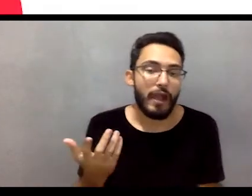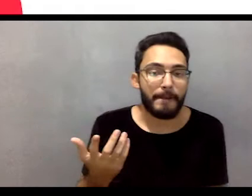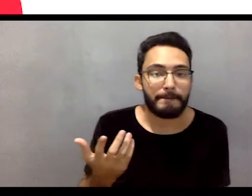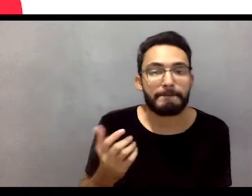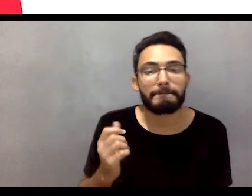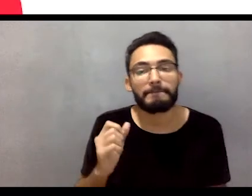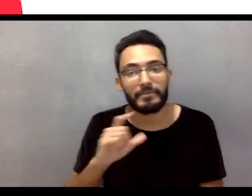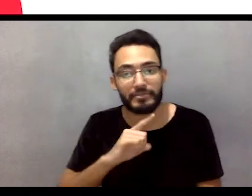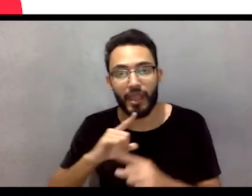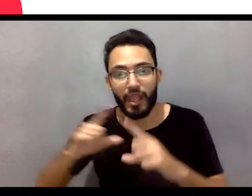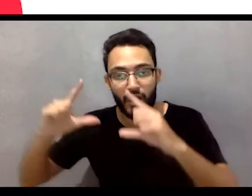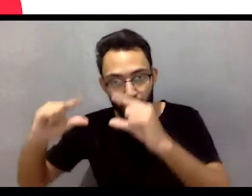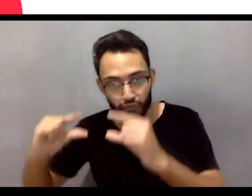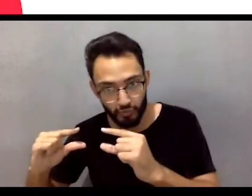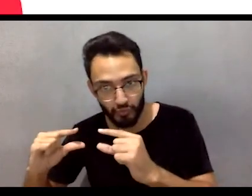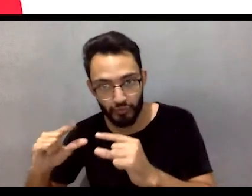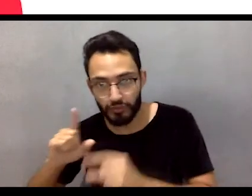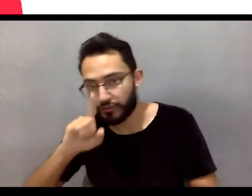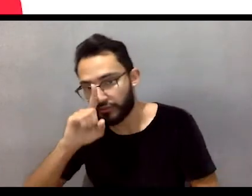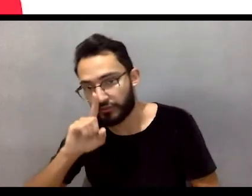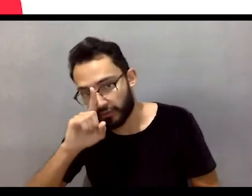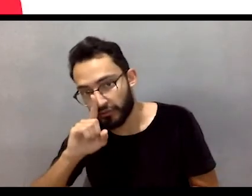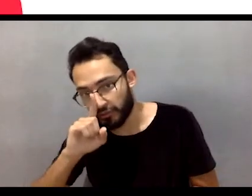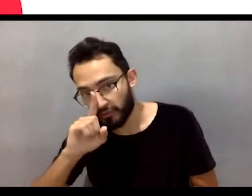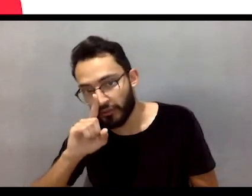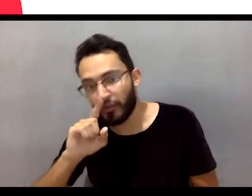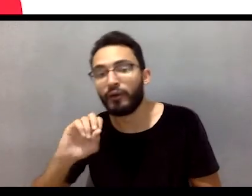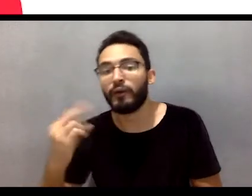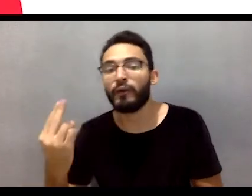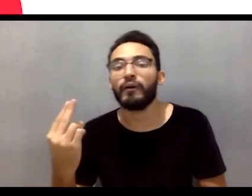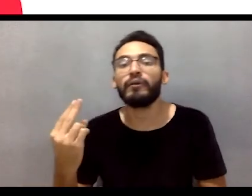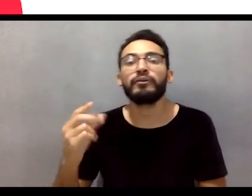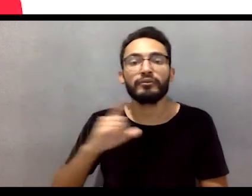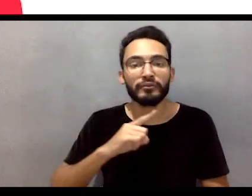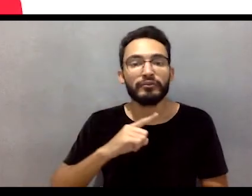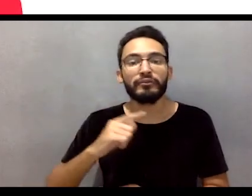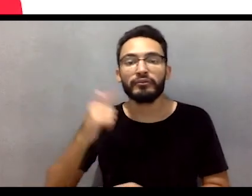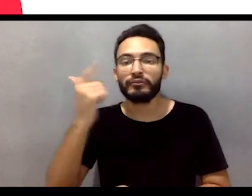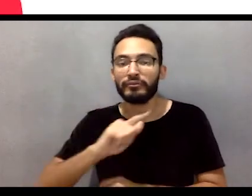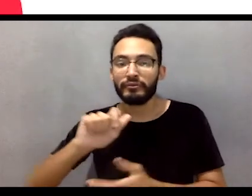ele reduz algum risco ou ele habilita